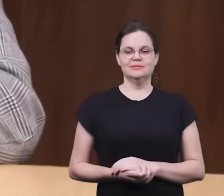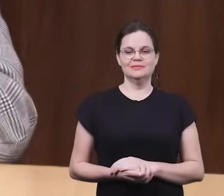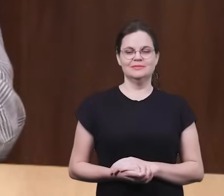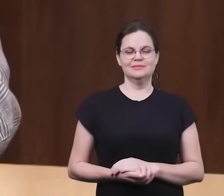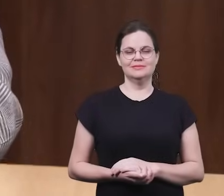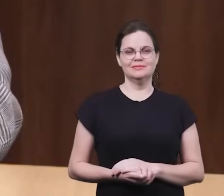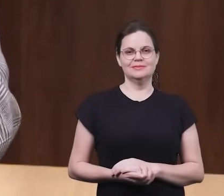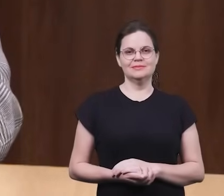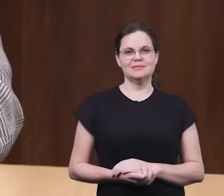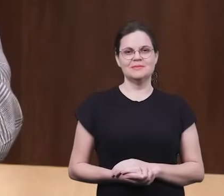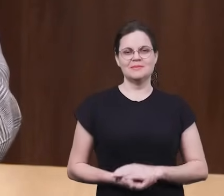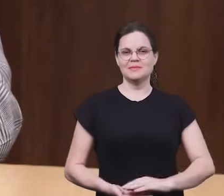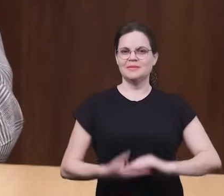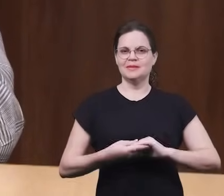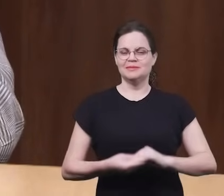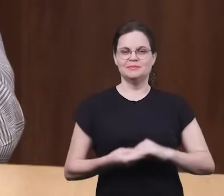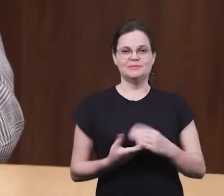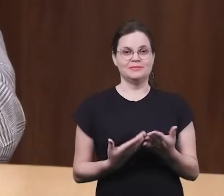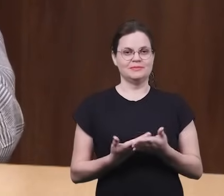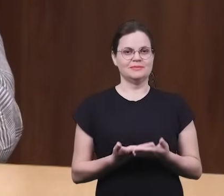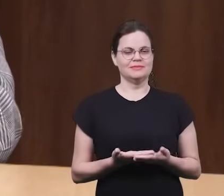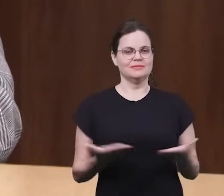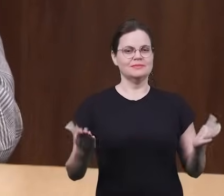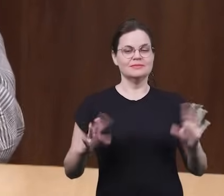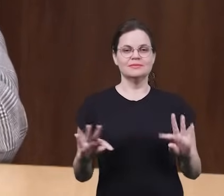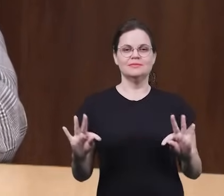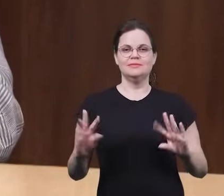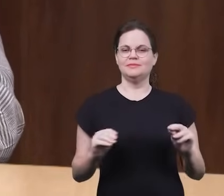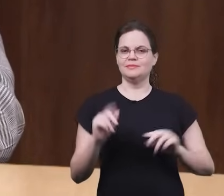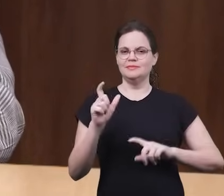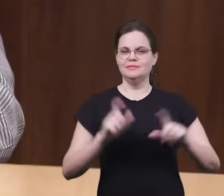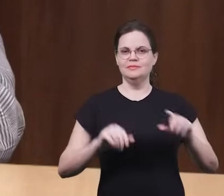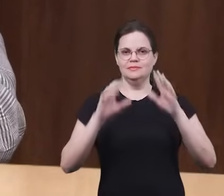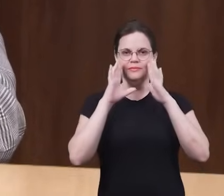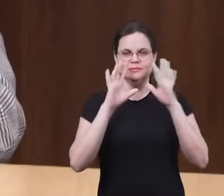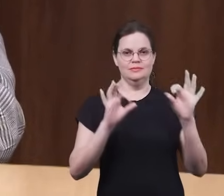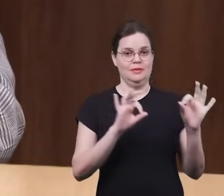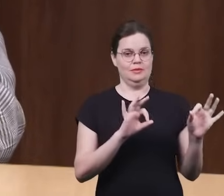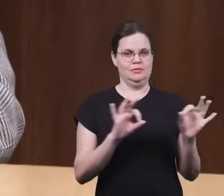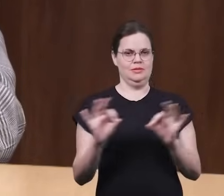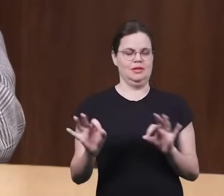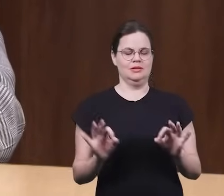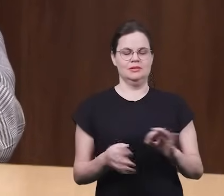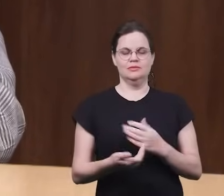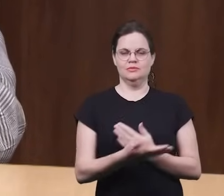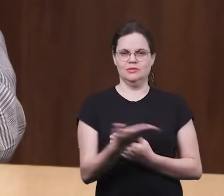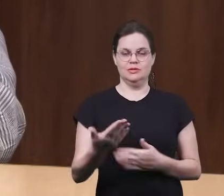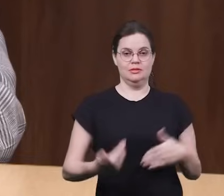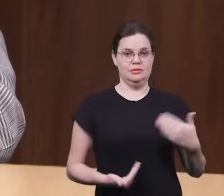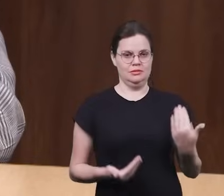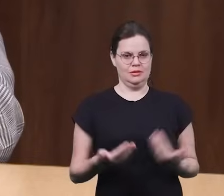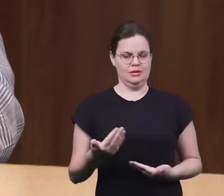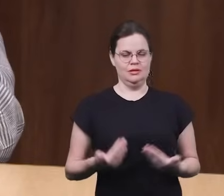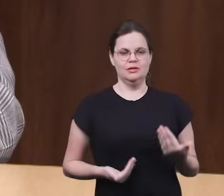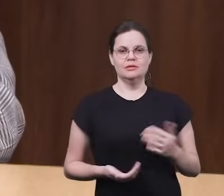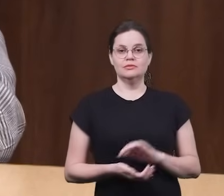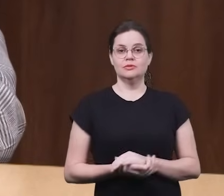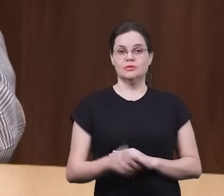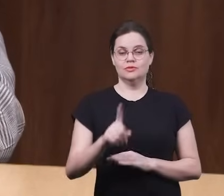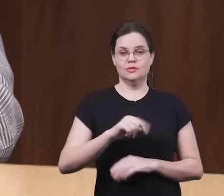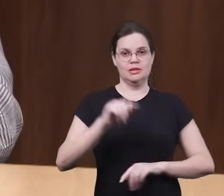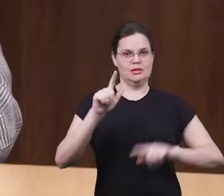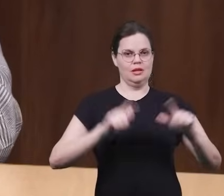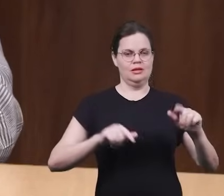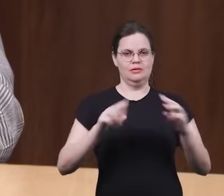Eu quero saudar a todos os nossos irmãos, aqueles que nos assistem pelas TVs, os canais abertos, TV